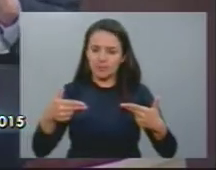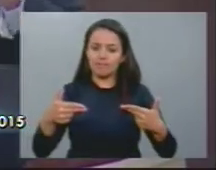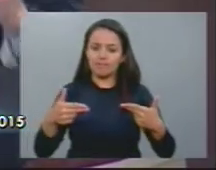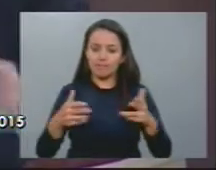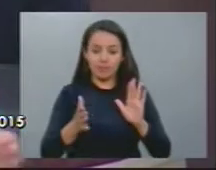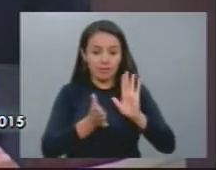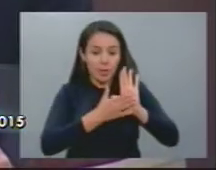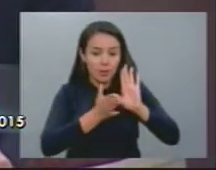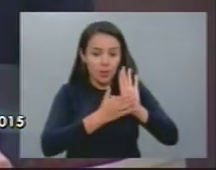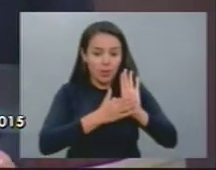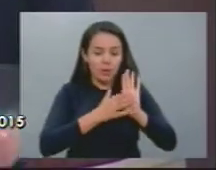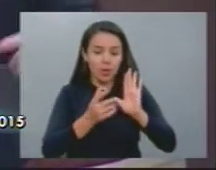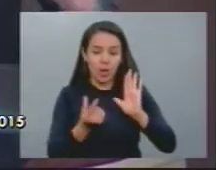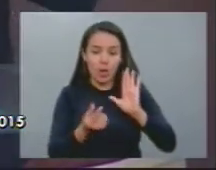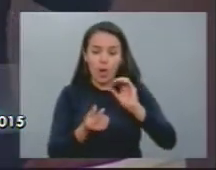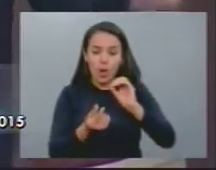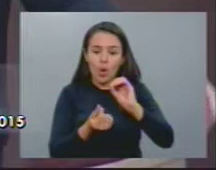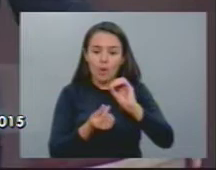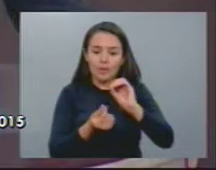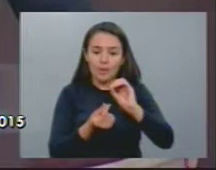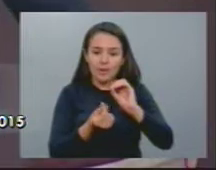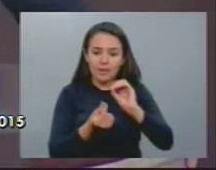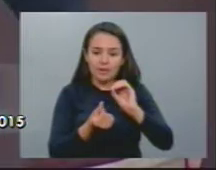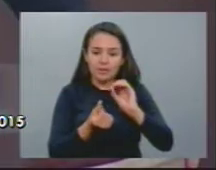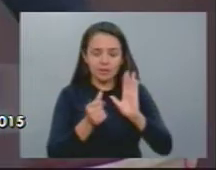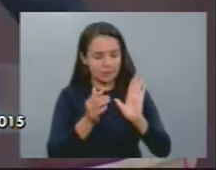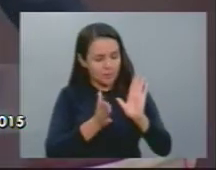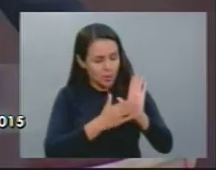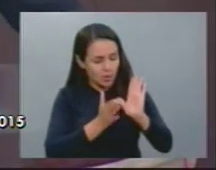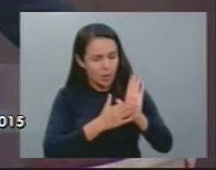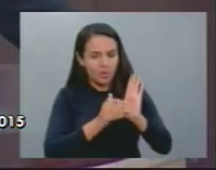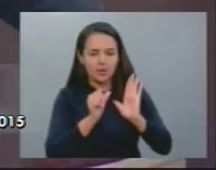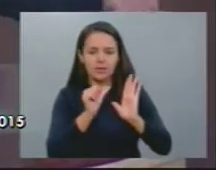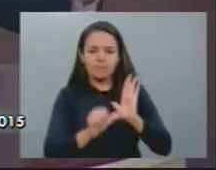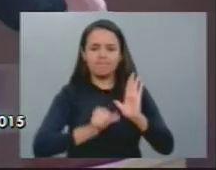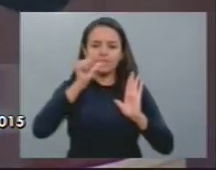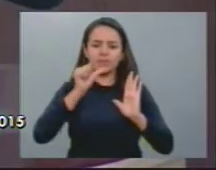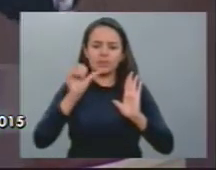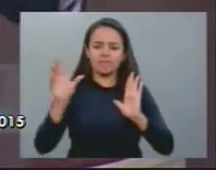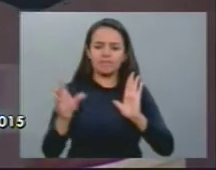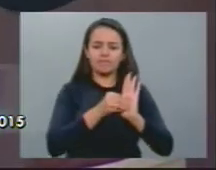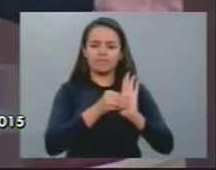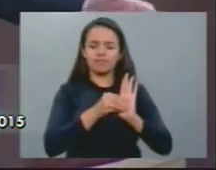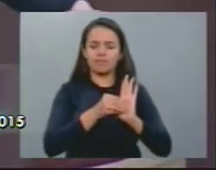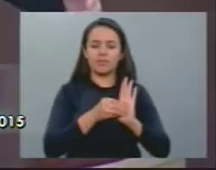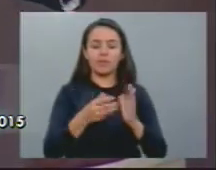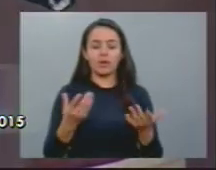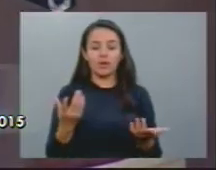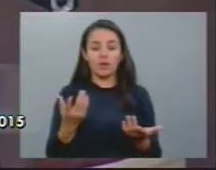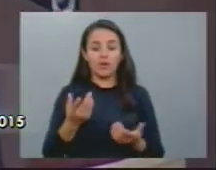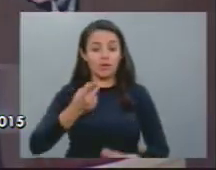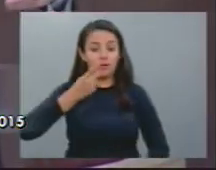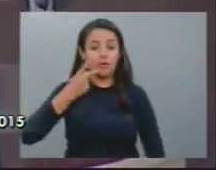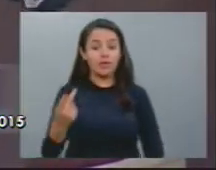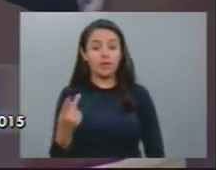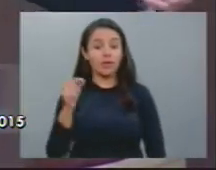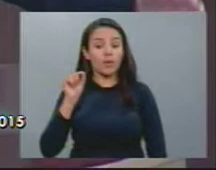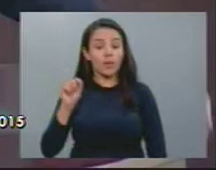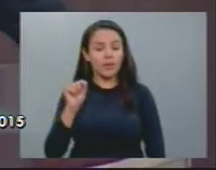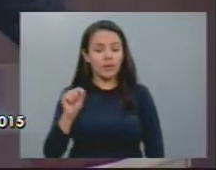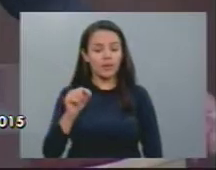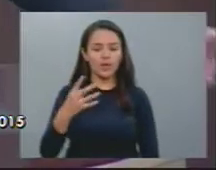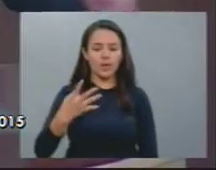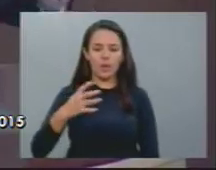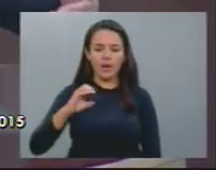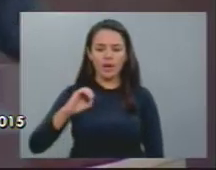proposta orçamentária. Mais de 40 milhões para publicidade. Será que num ano de crise,